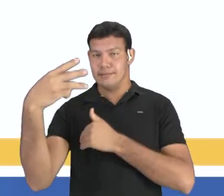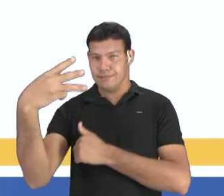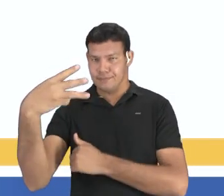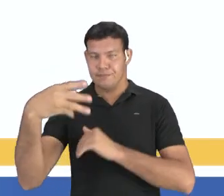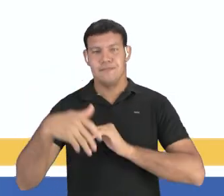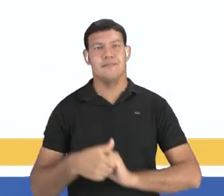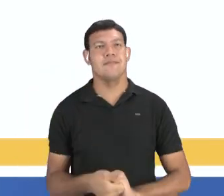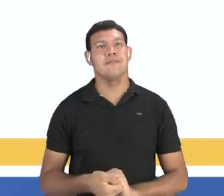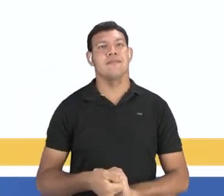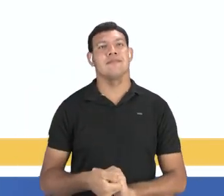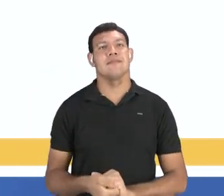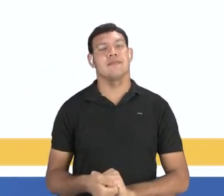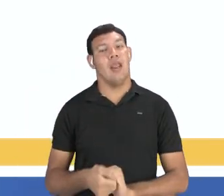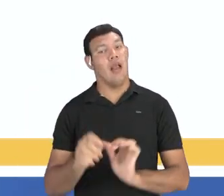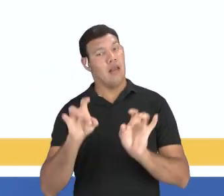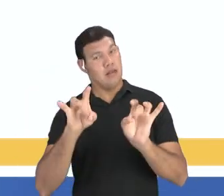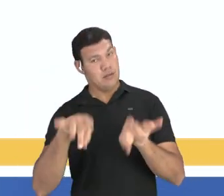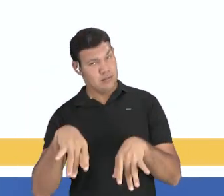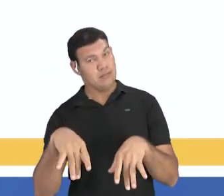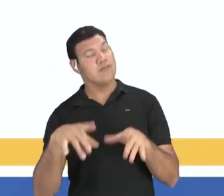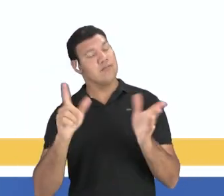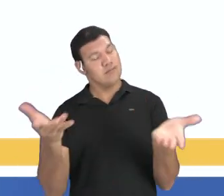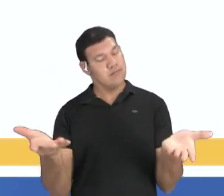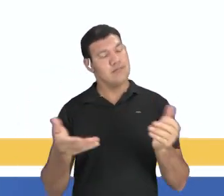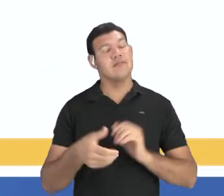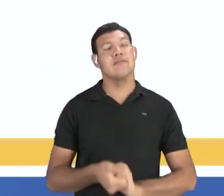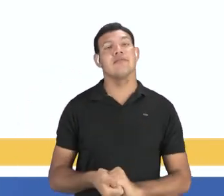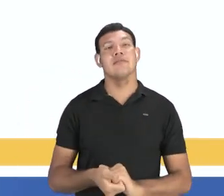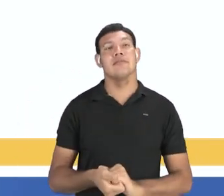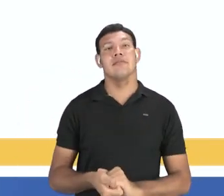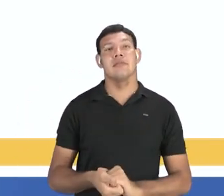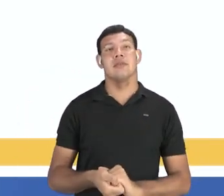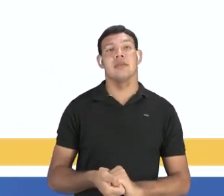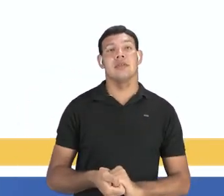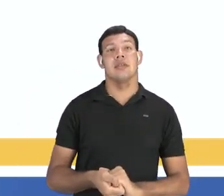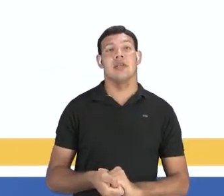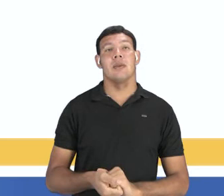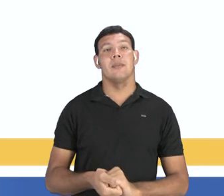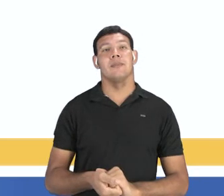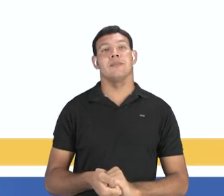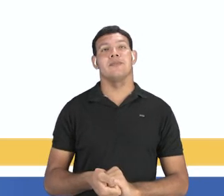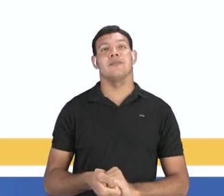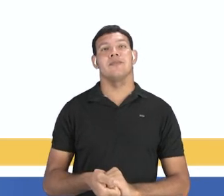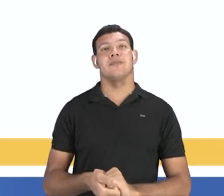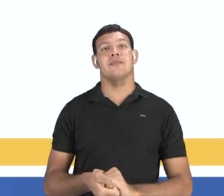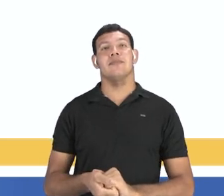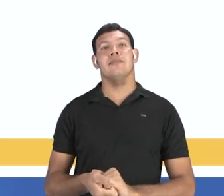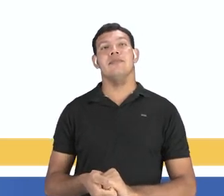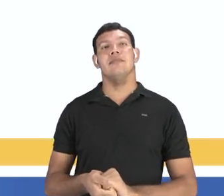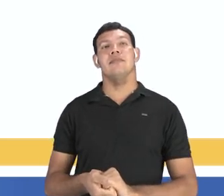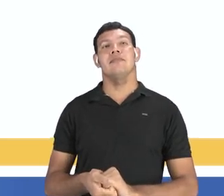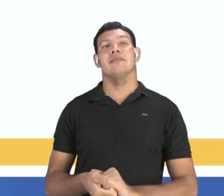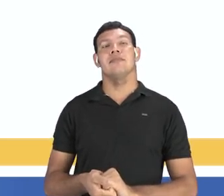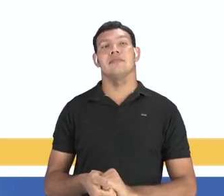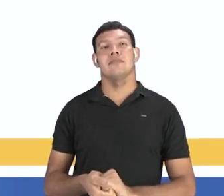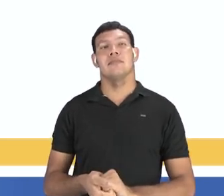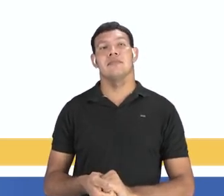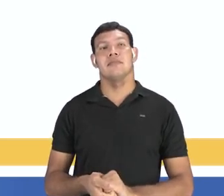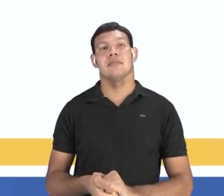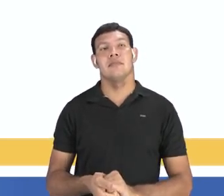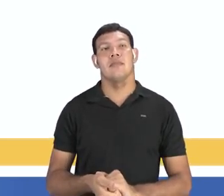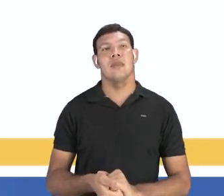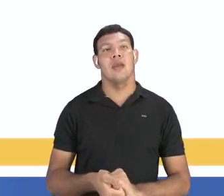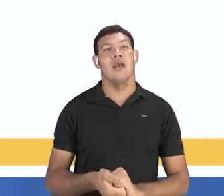a última pergunta na última questão entre os principais motivos da crise do sistema feudal é correto